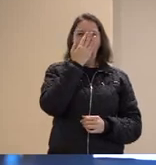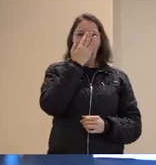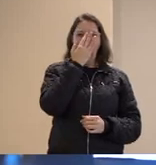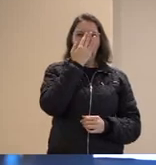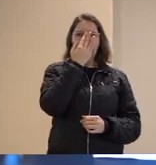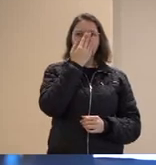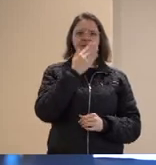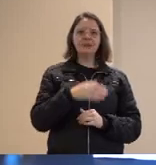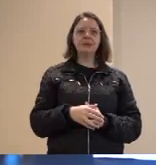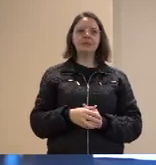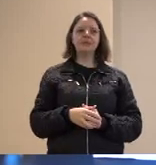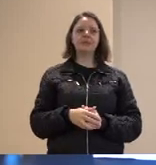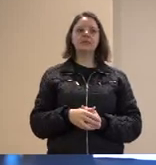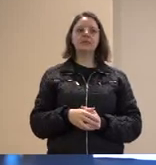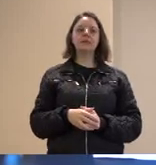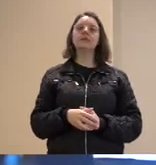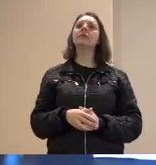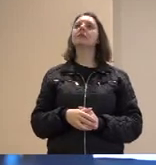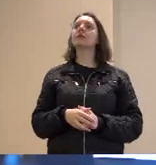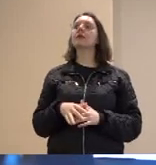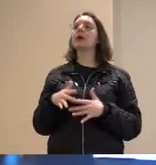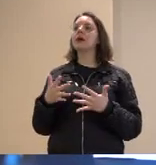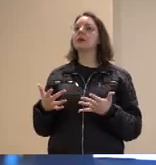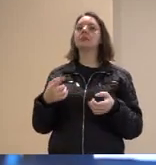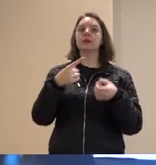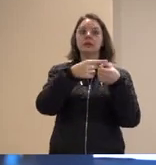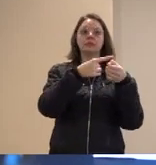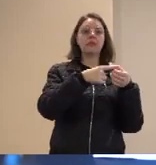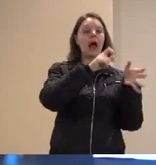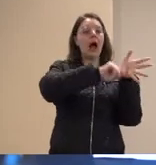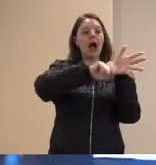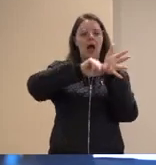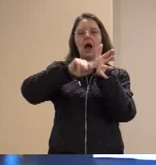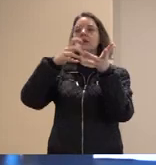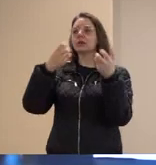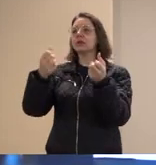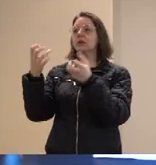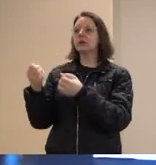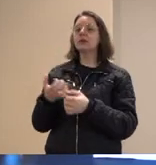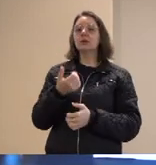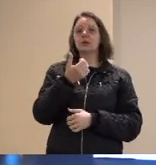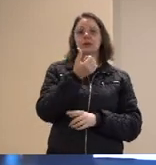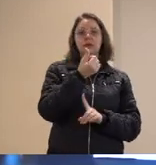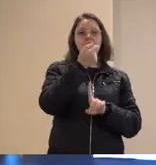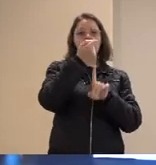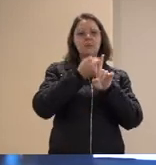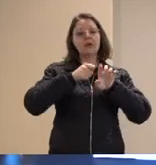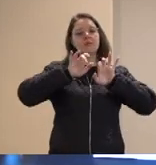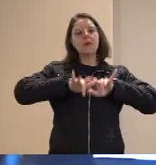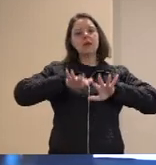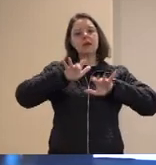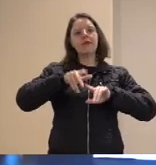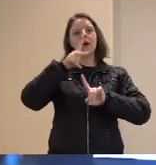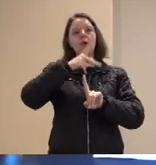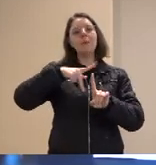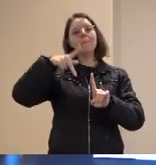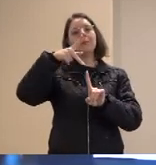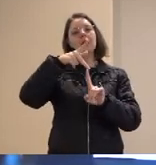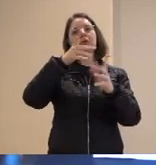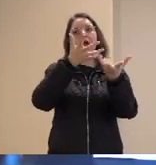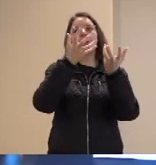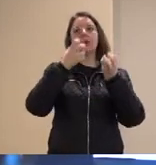Aí, os municípios, após o termo de aceite, tinham 6 meses para elaborar o plano de